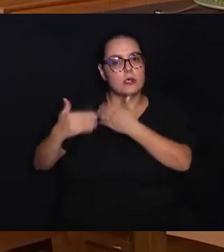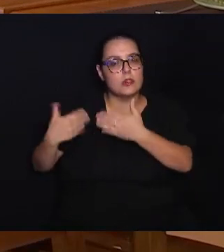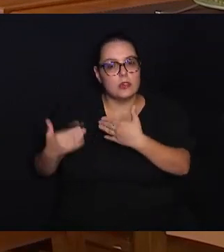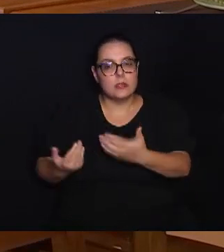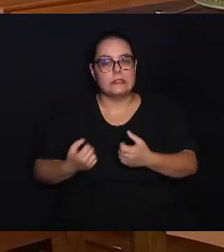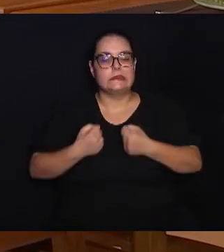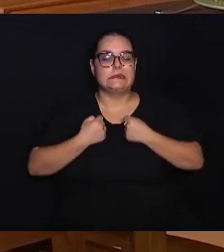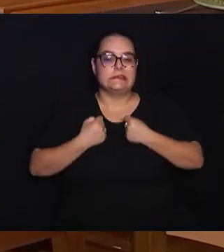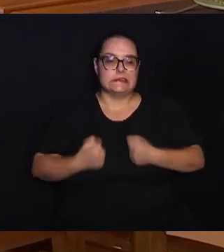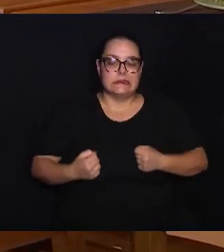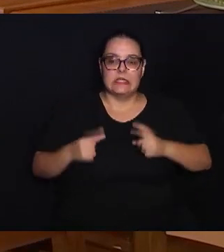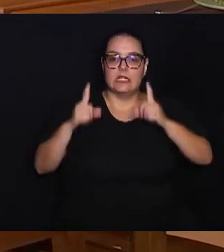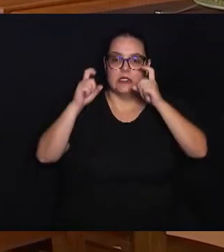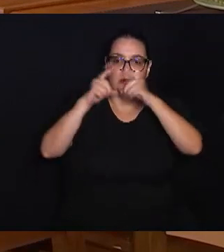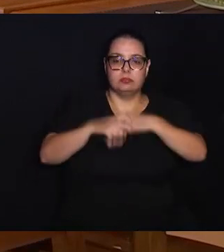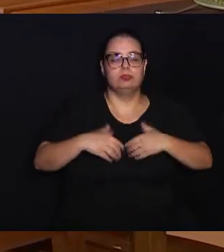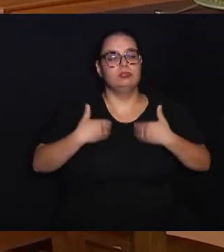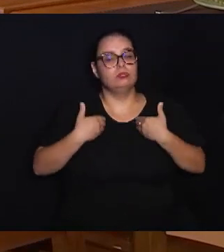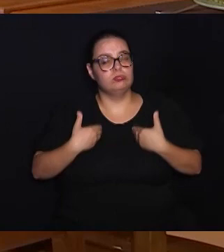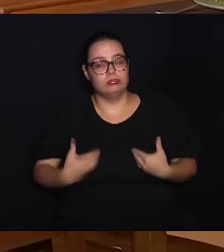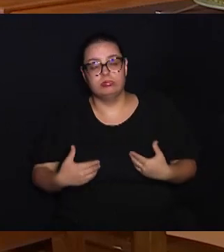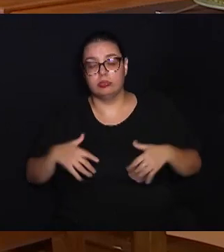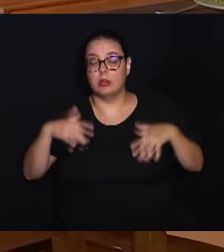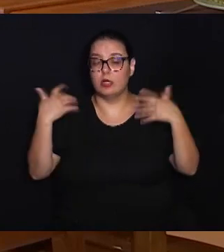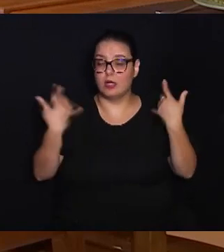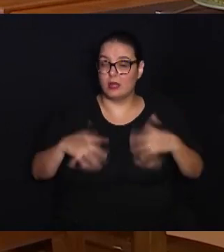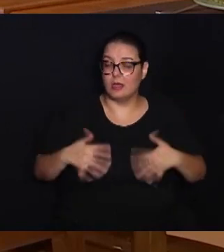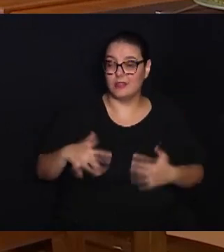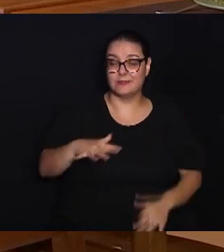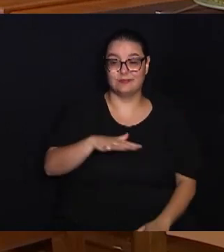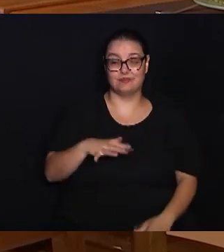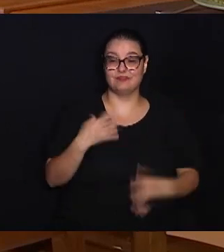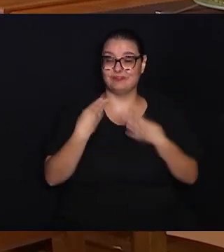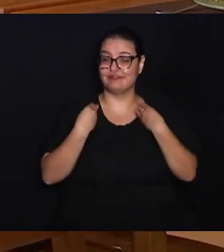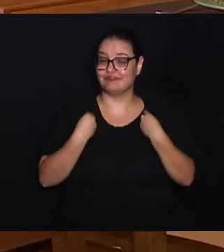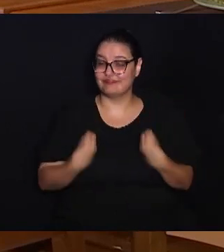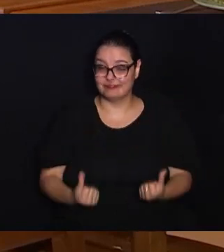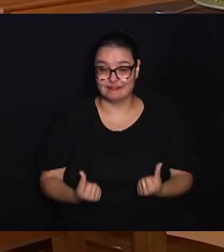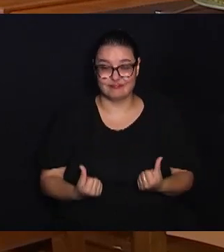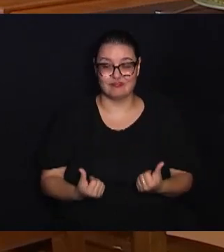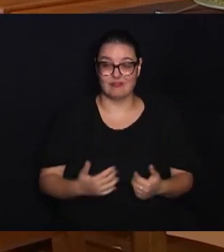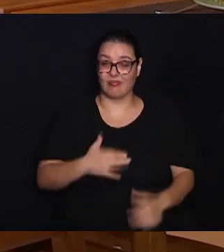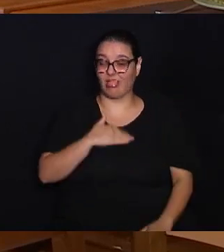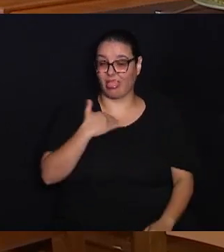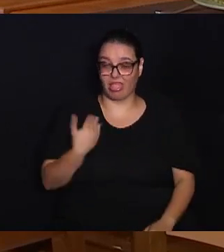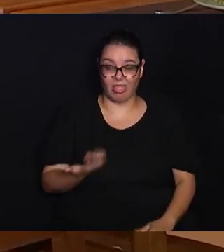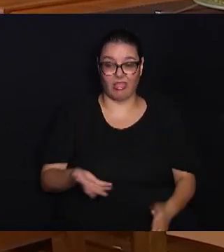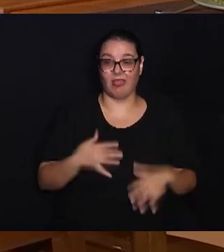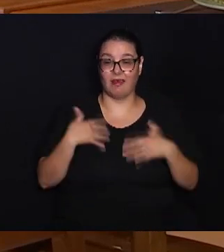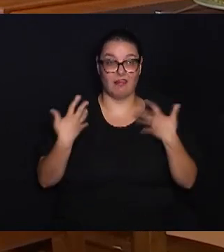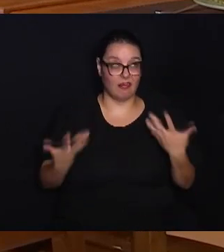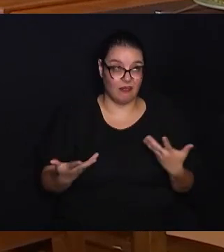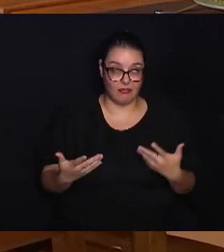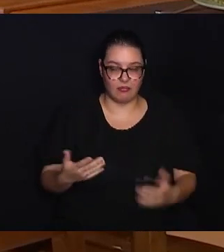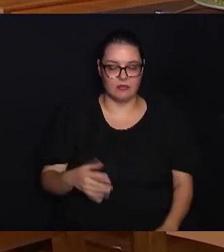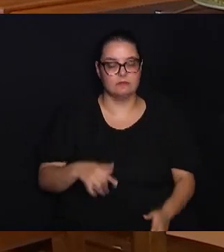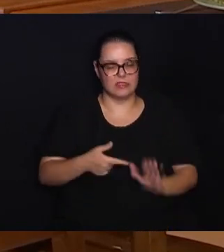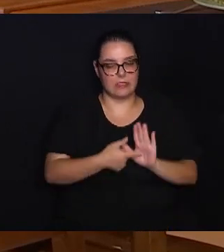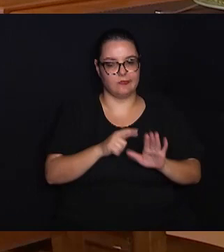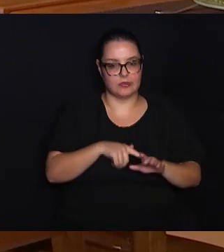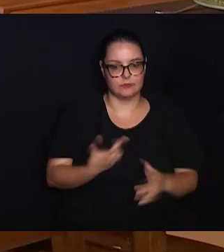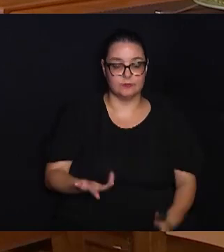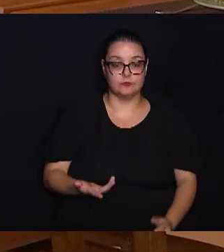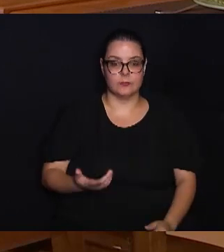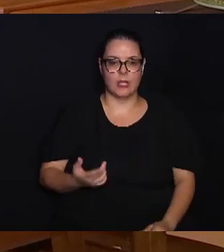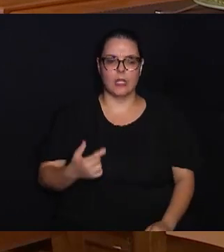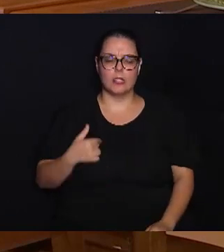anos foram passando foi ficando pesado foi ficando cansativo é um ramo desgastante E aí nós começamos em casa pensar e